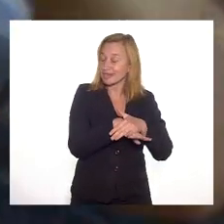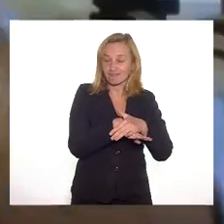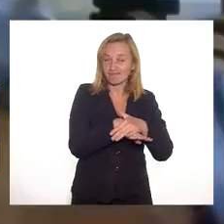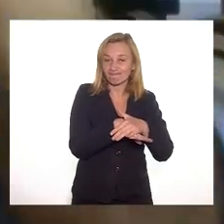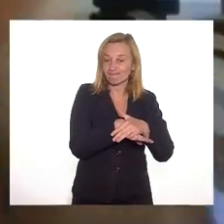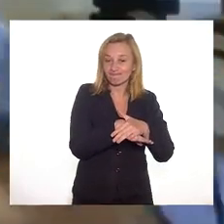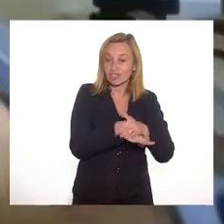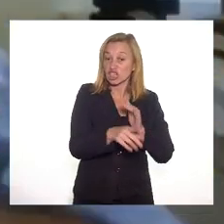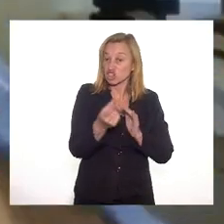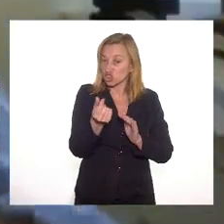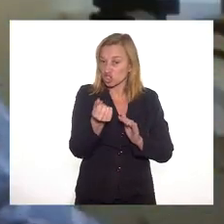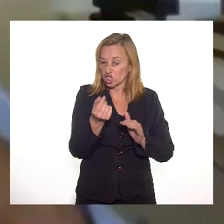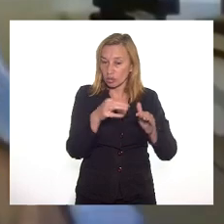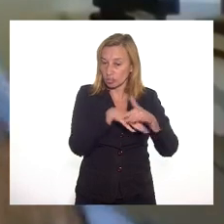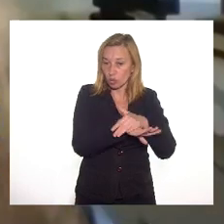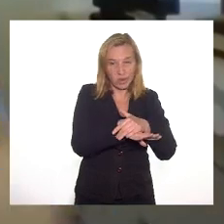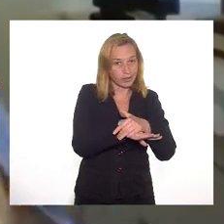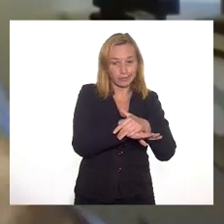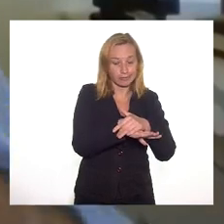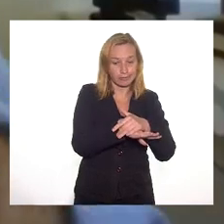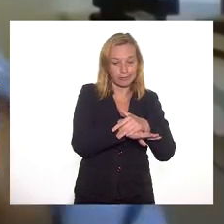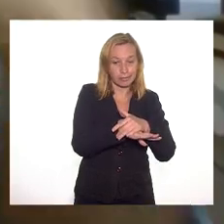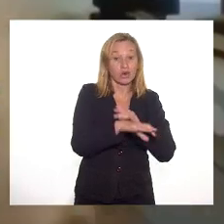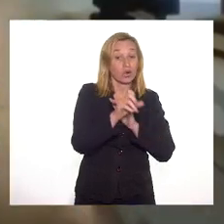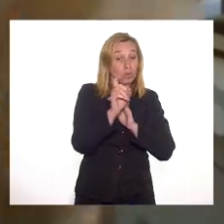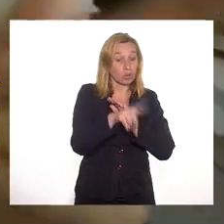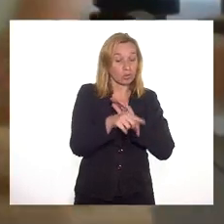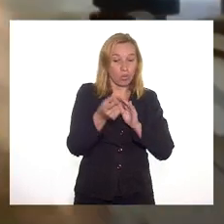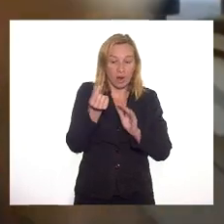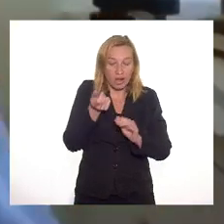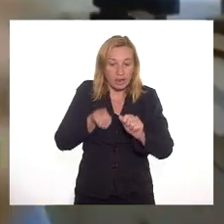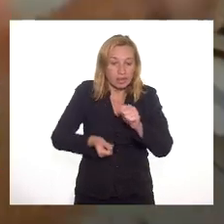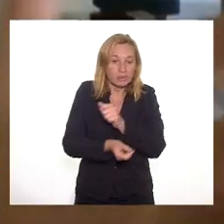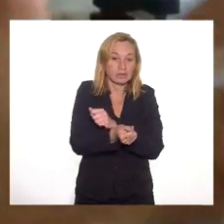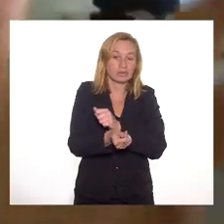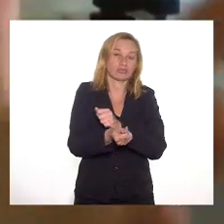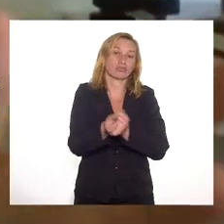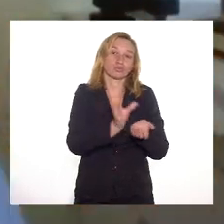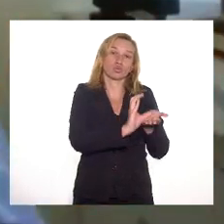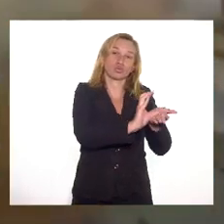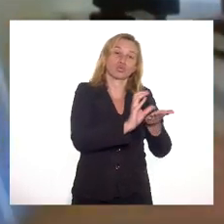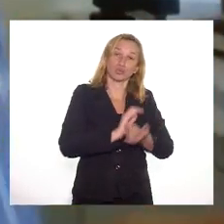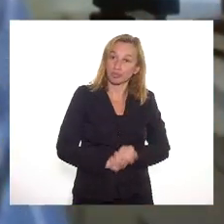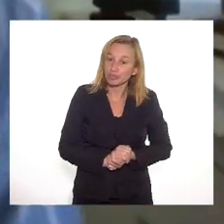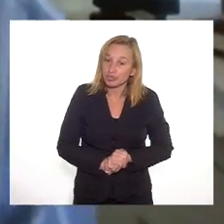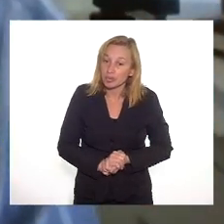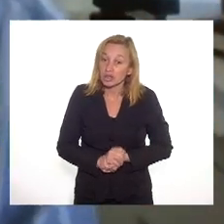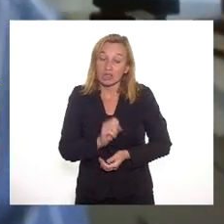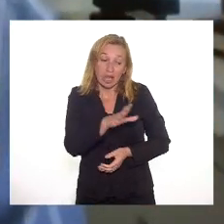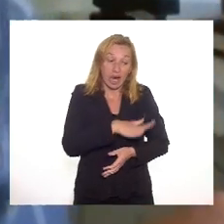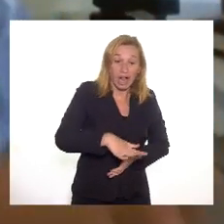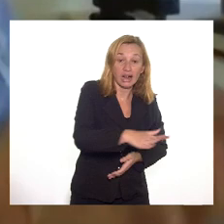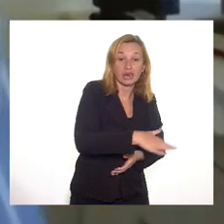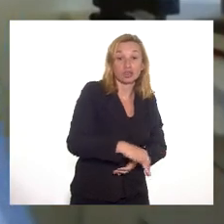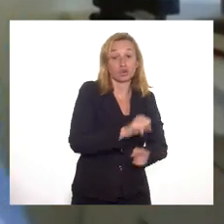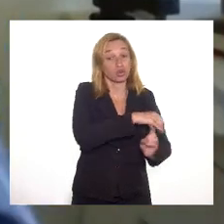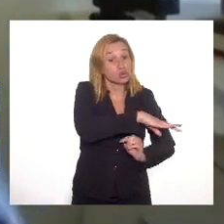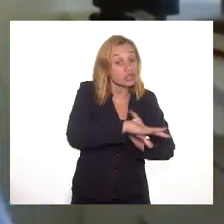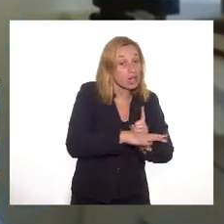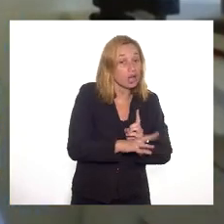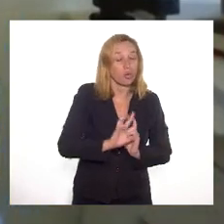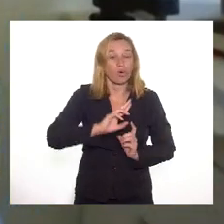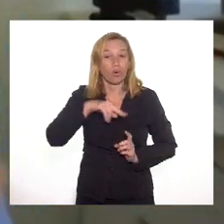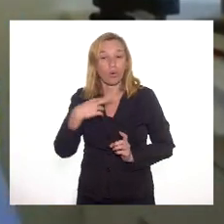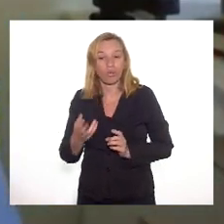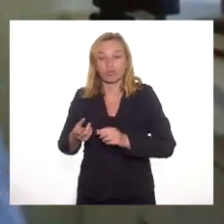bota dinheiro em poupança quando há escassez geral de recursos, né? Quer seja na área social, quer seja